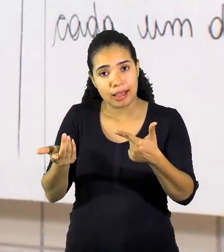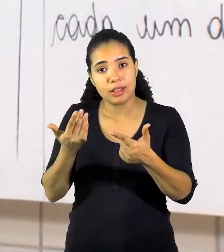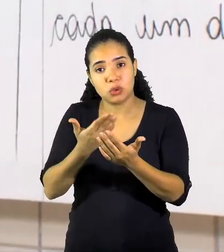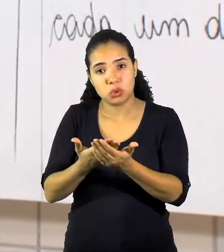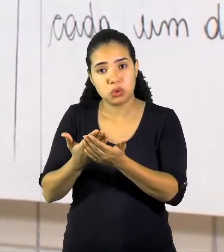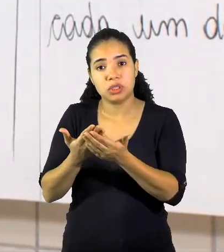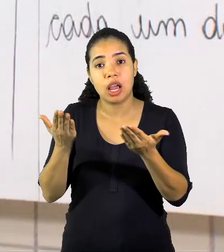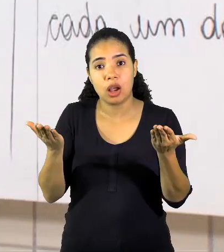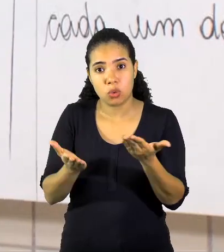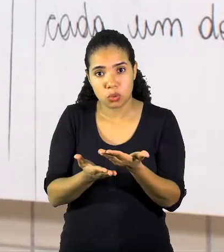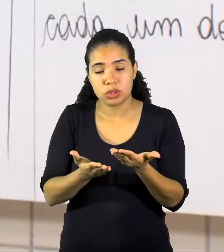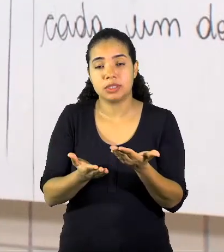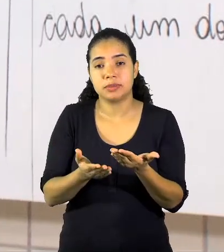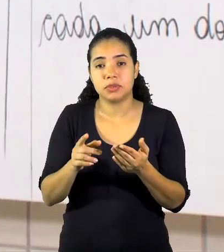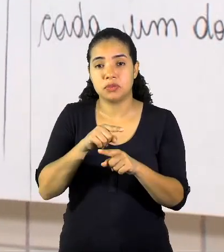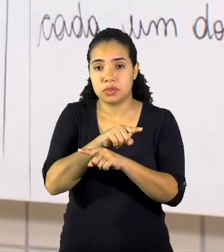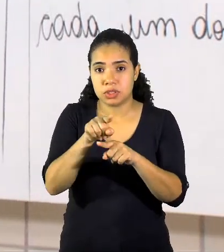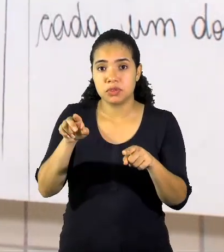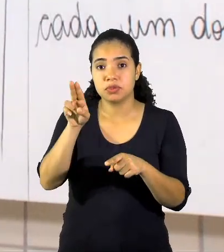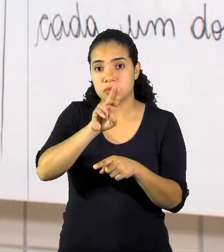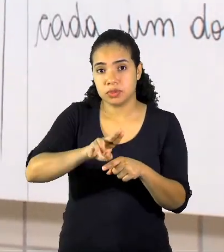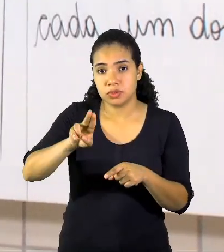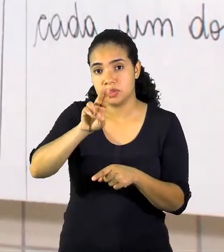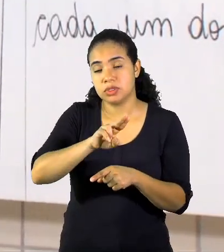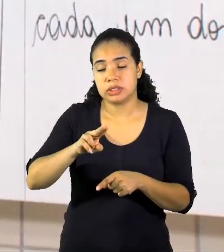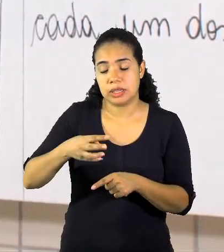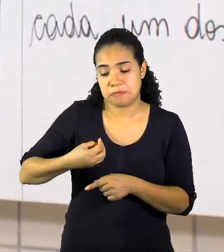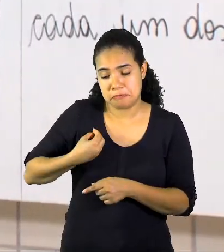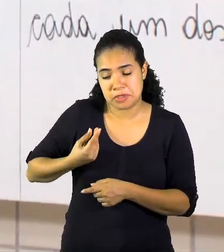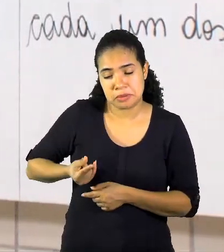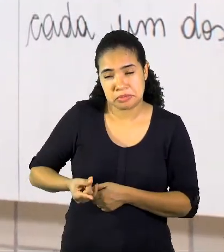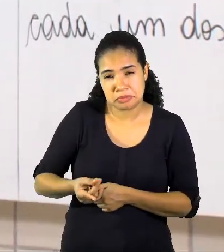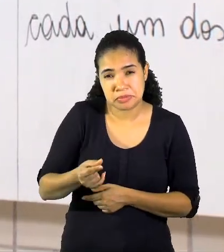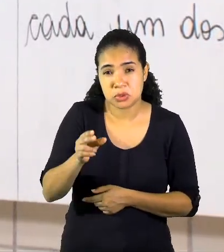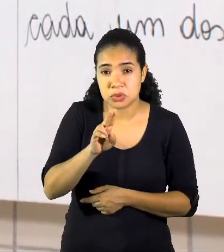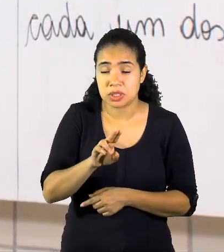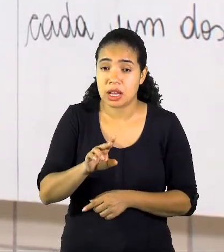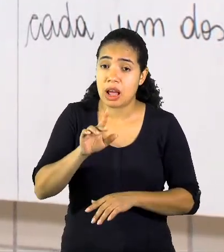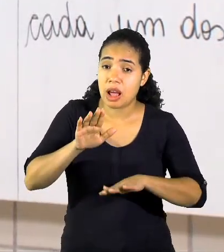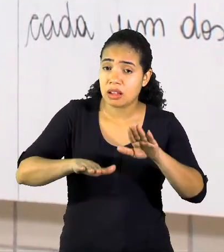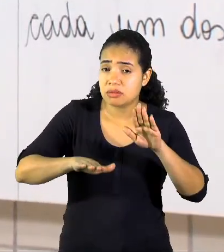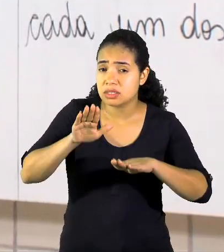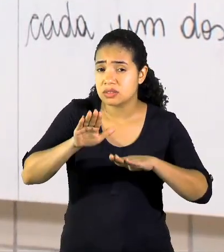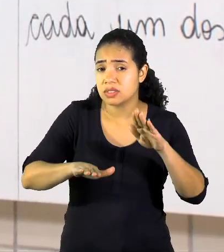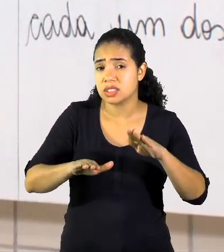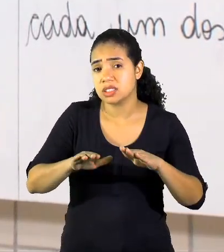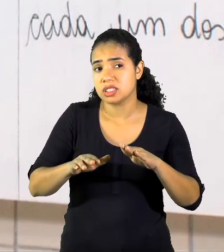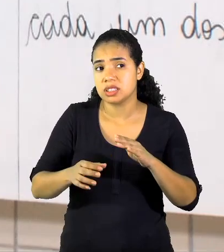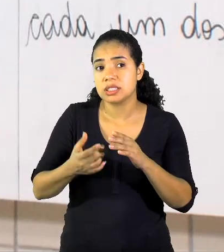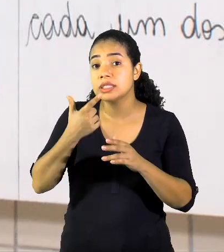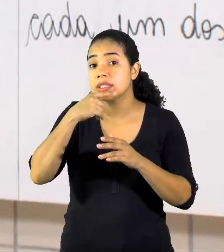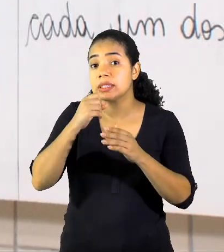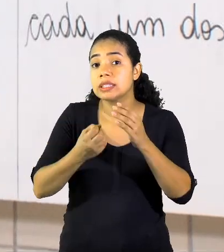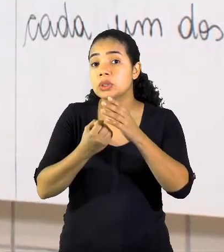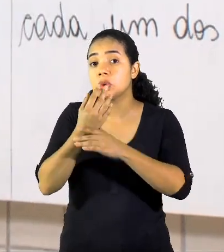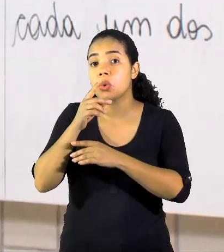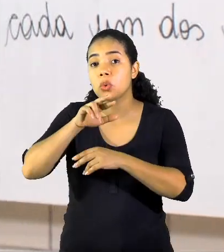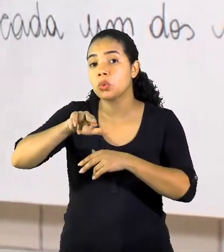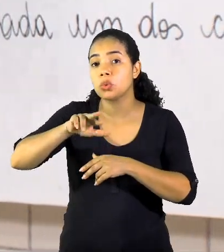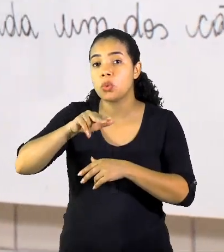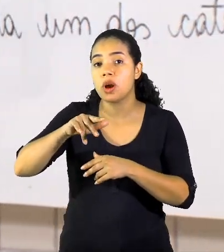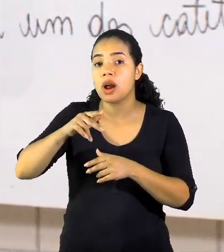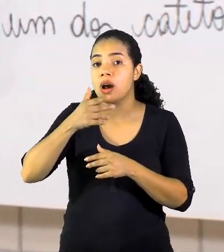te garanto que você vai utilizar ele ainda por muito tempo, pode não ter sido desenvolvido por Pitágoras. Então vamos